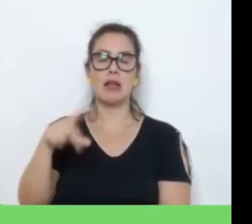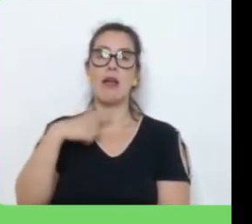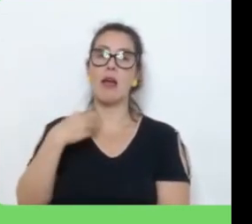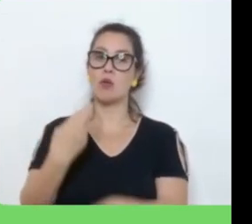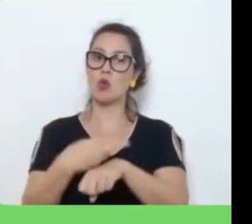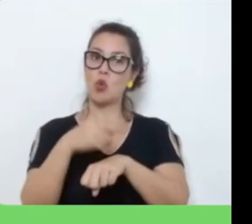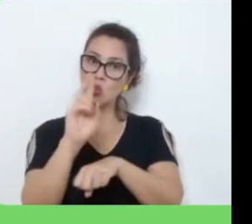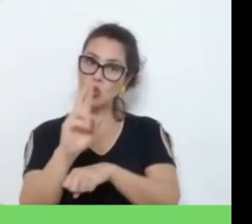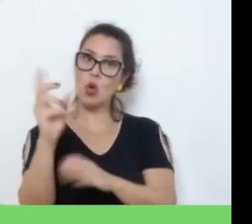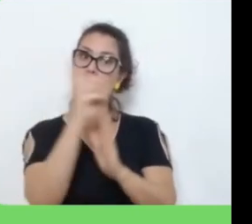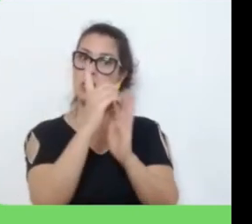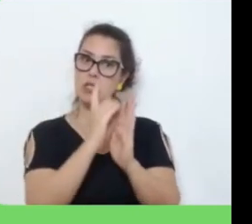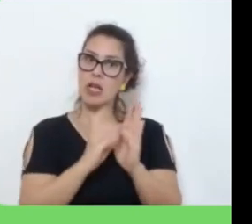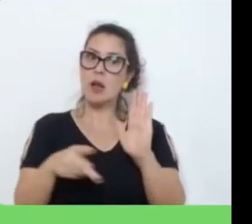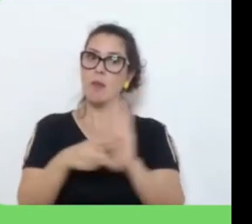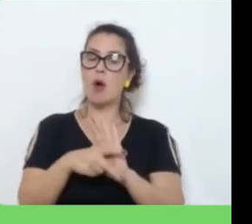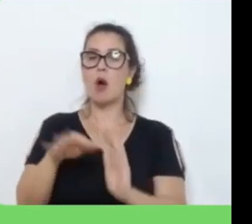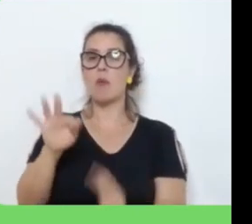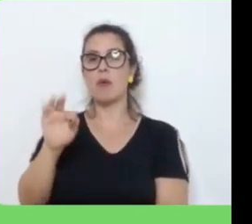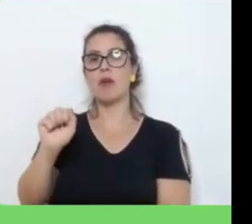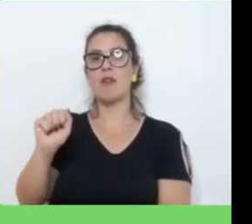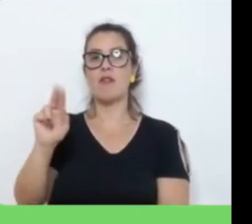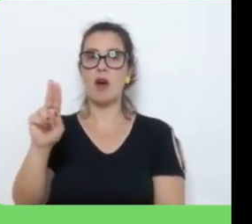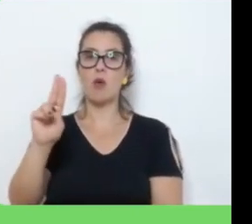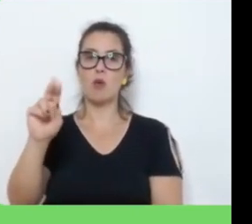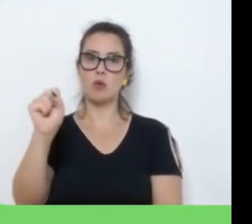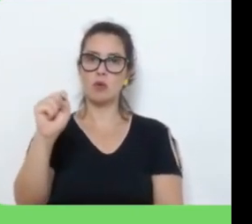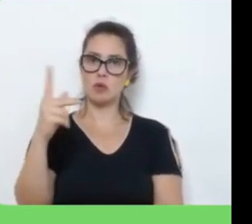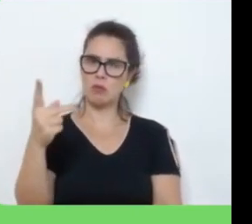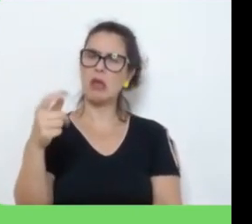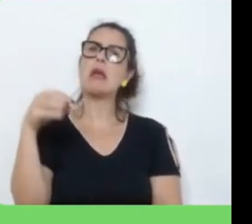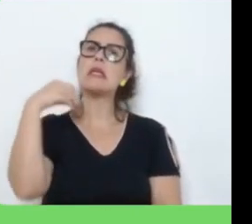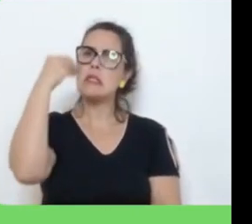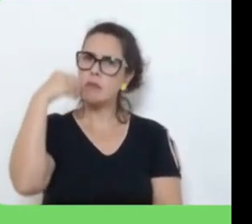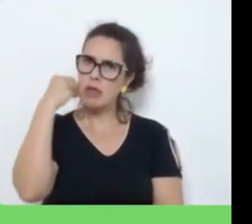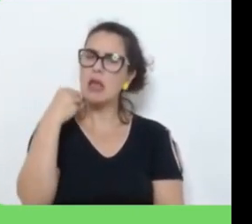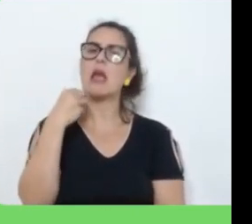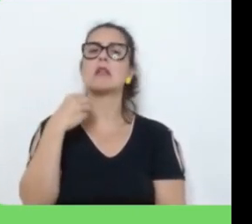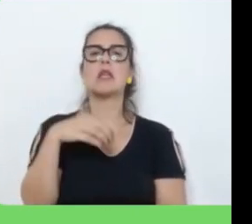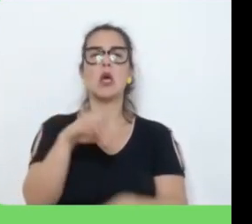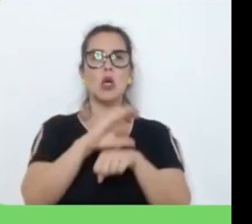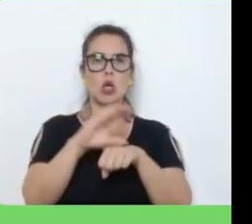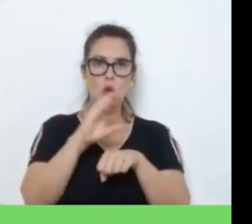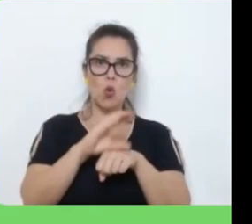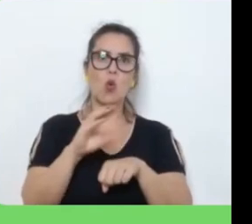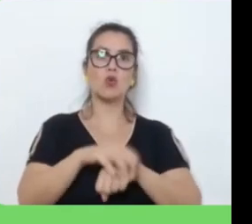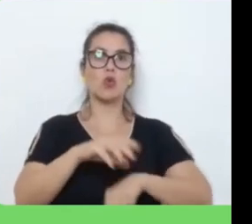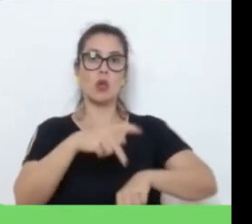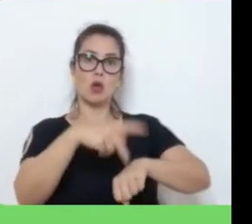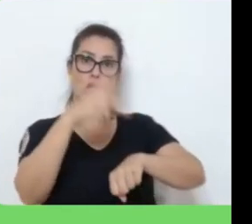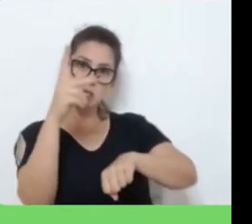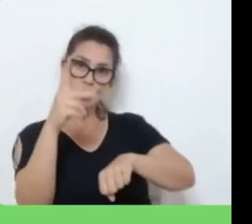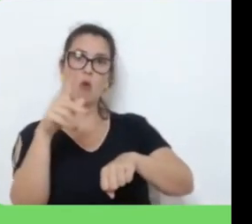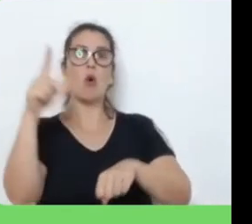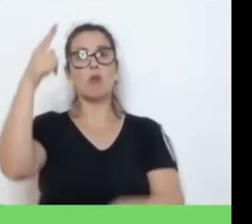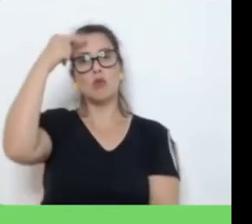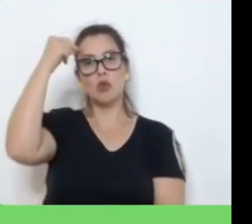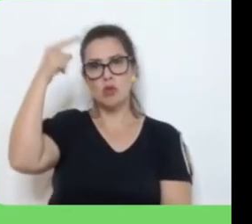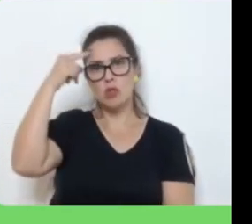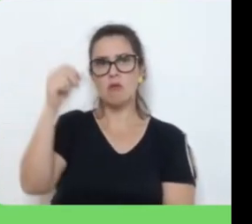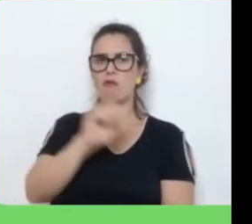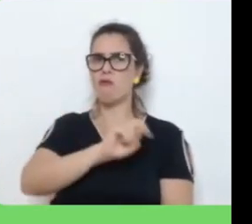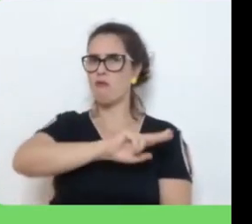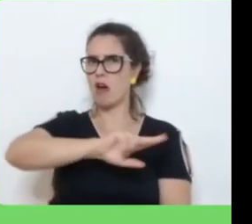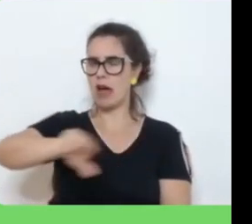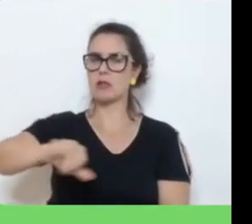pela fa USP tem experiência docente em cursos de graduação e pós-graduação e em diversas instituições e atualmente